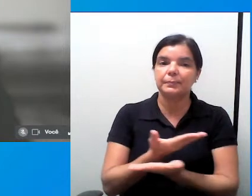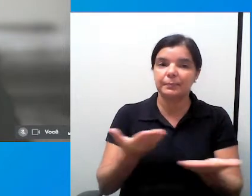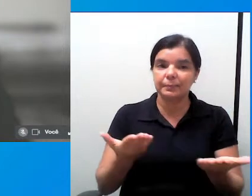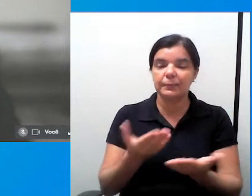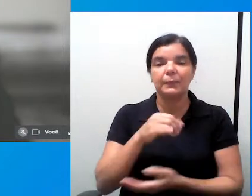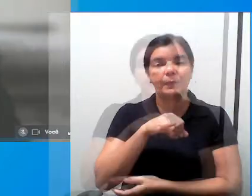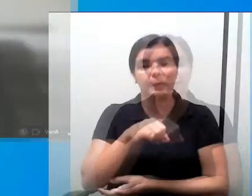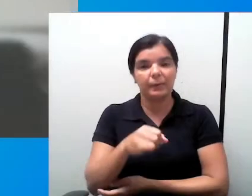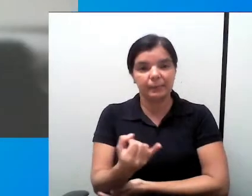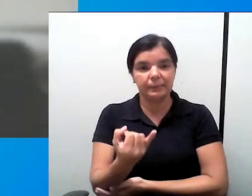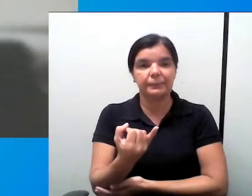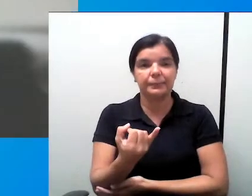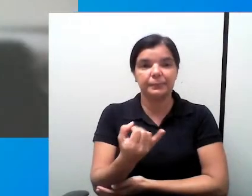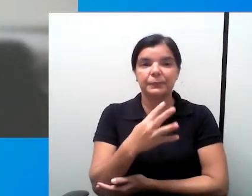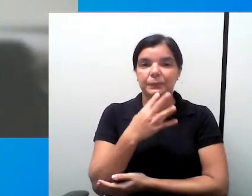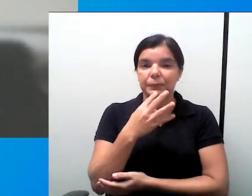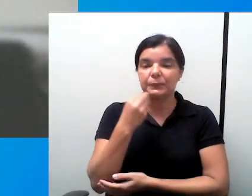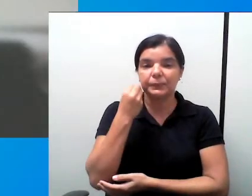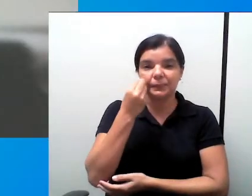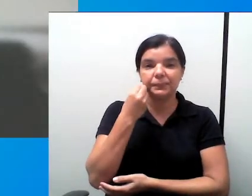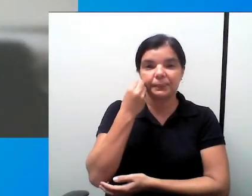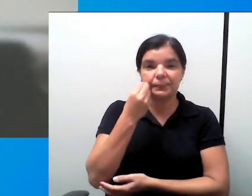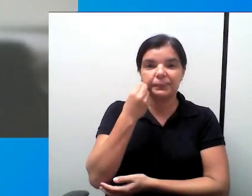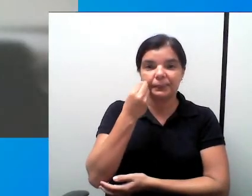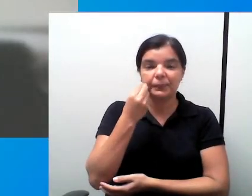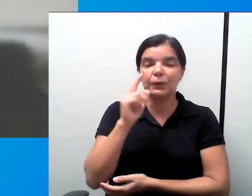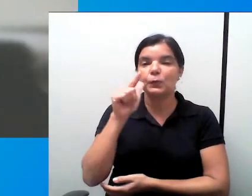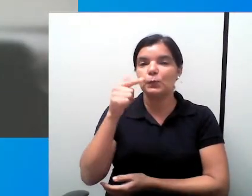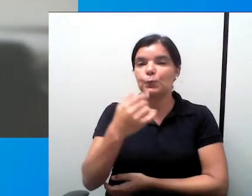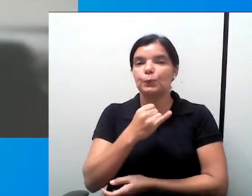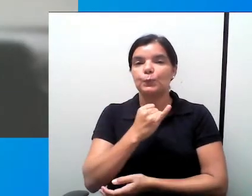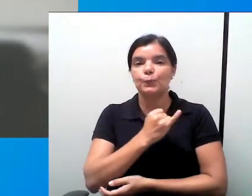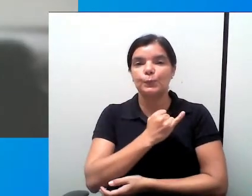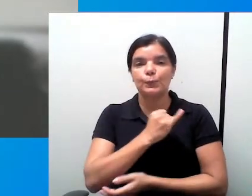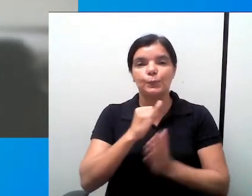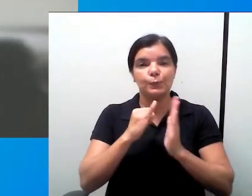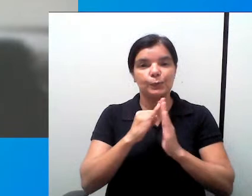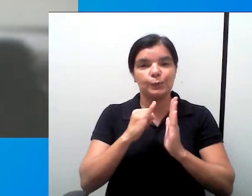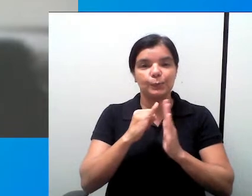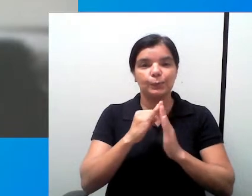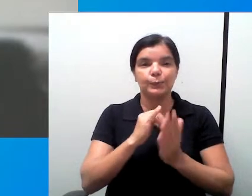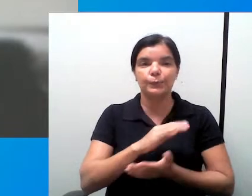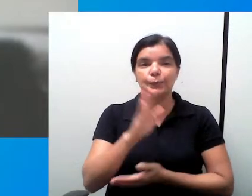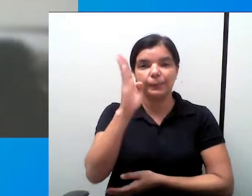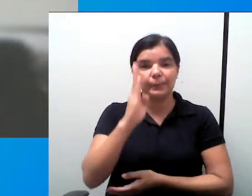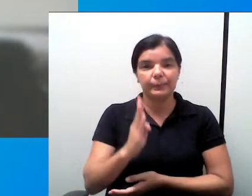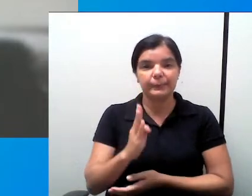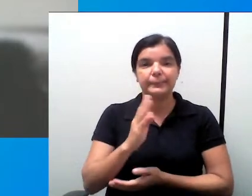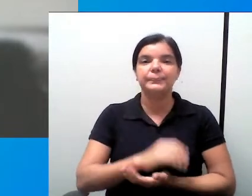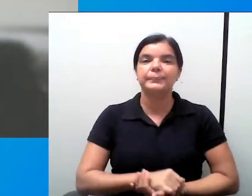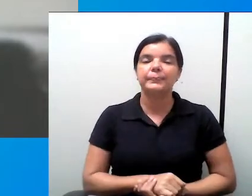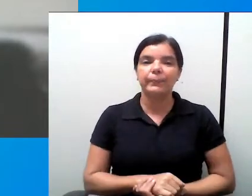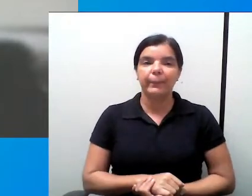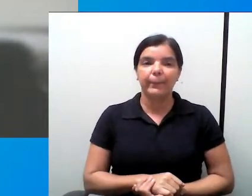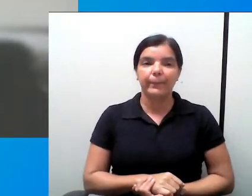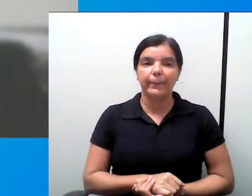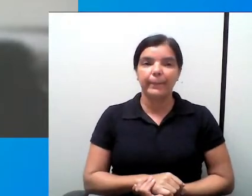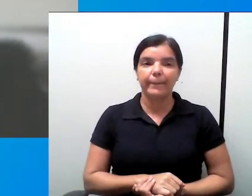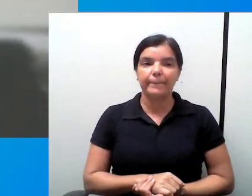oportunidade de conhecer as experiências dos institutos do Brasil. Acho que no momento é